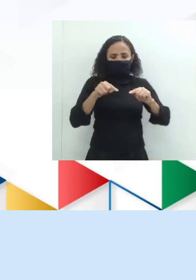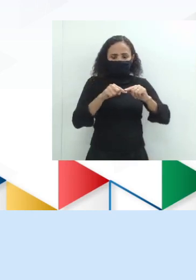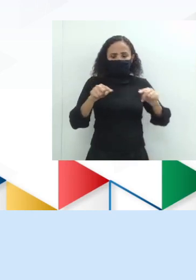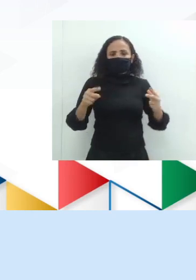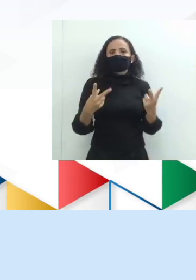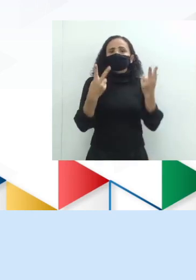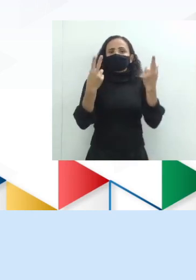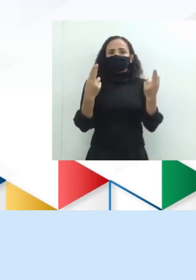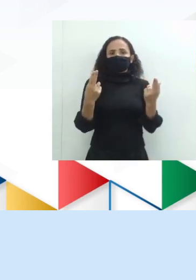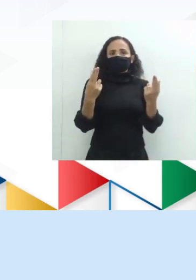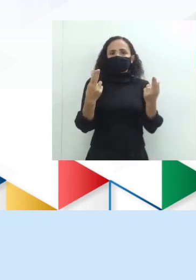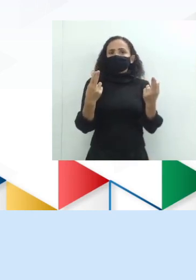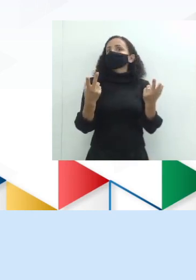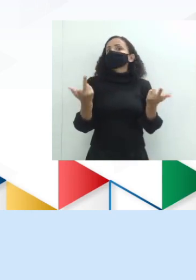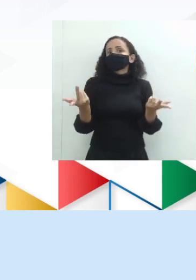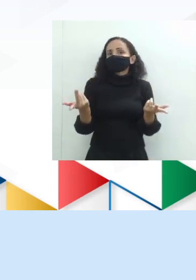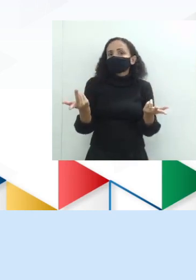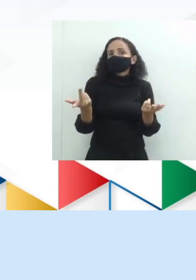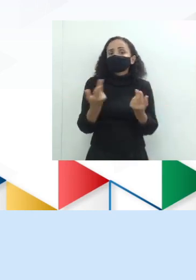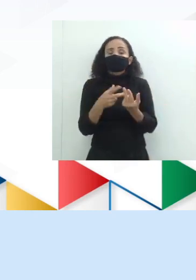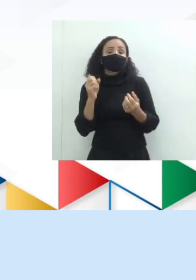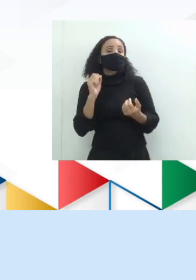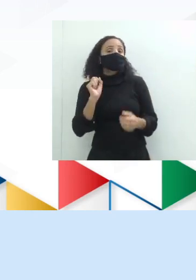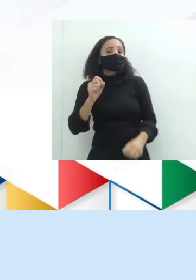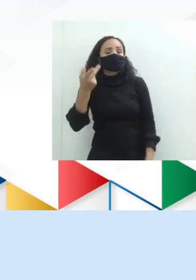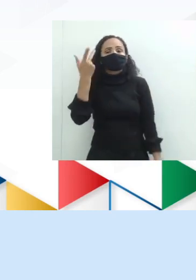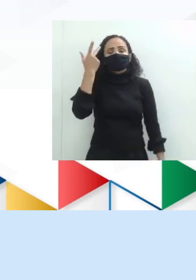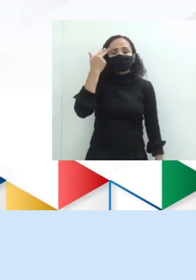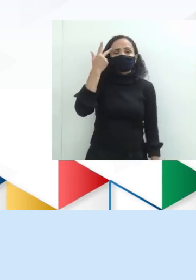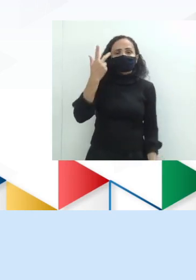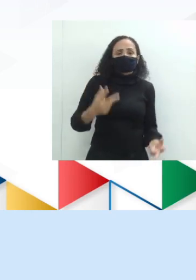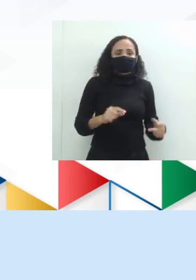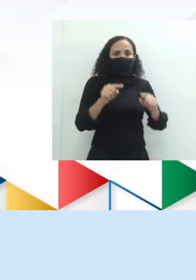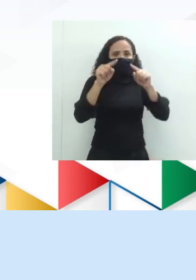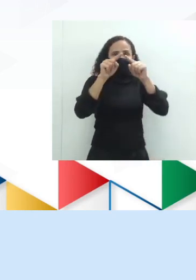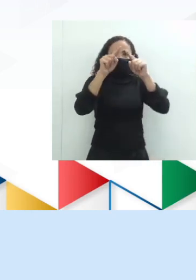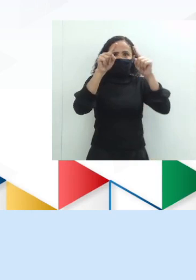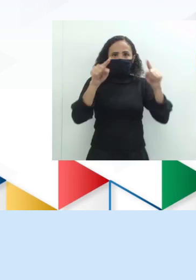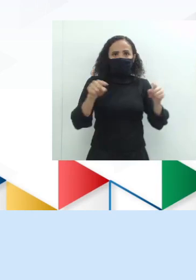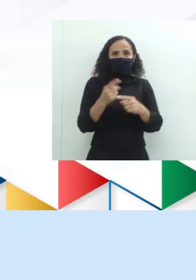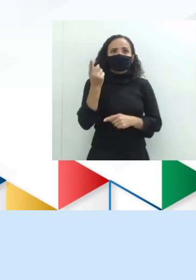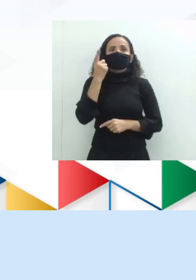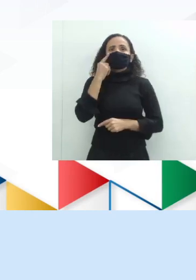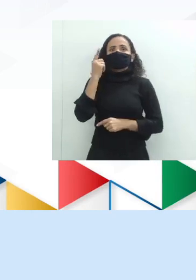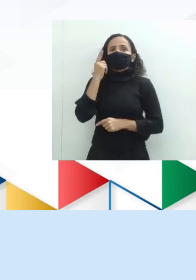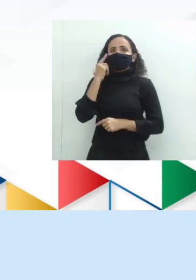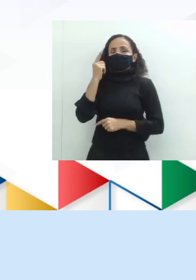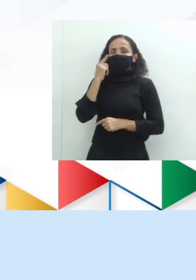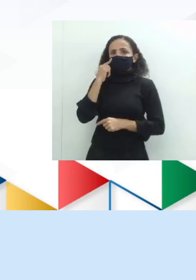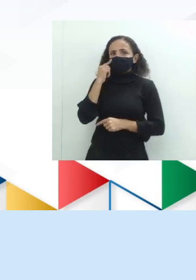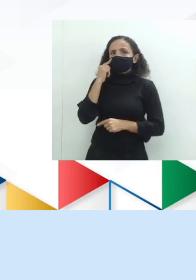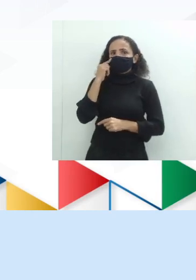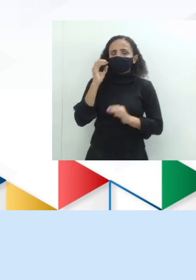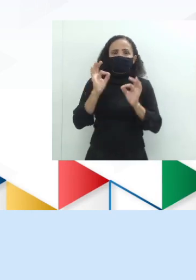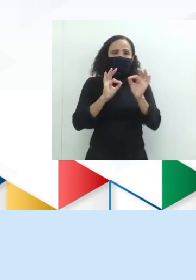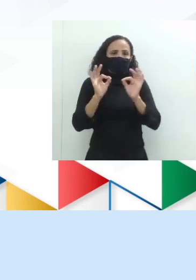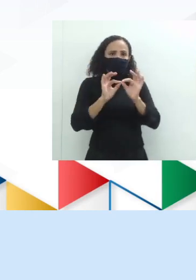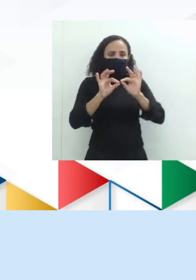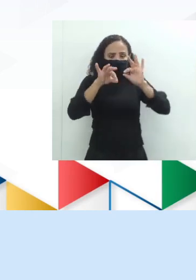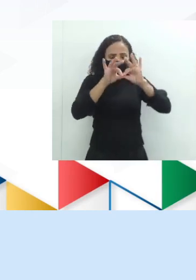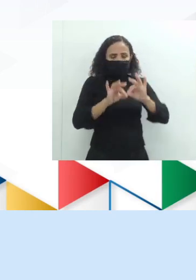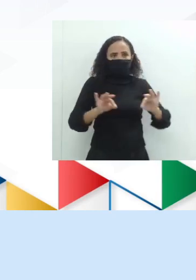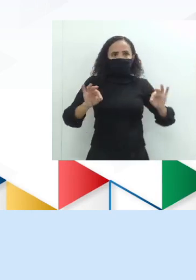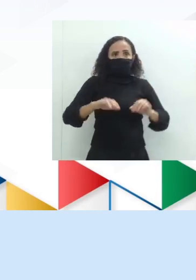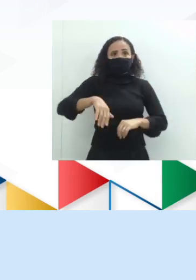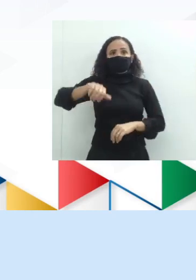iguais. Normalmente, quando esses lados são iguais, essa imagem que você está visualizando aí, o ângulo B e